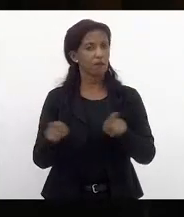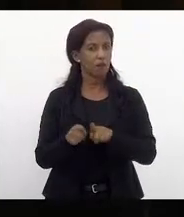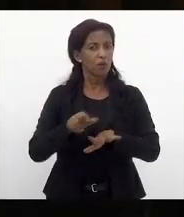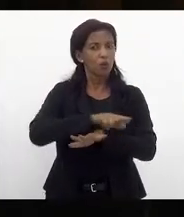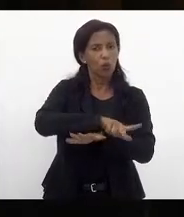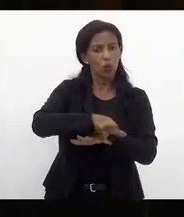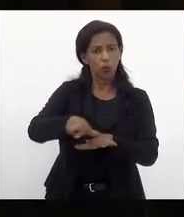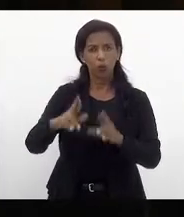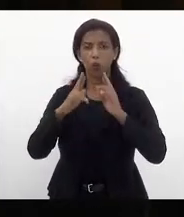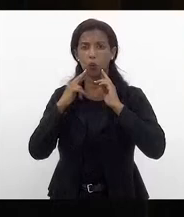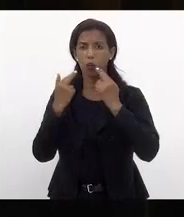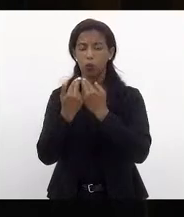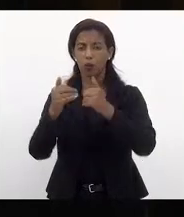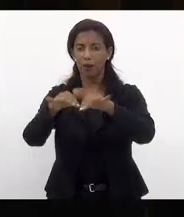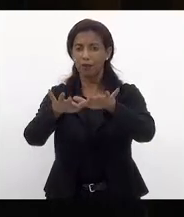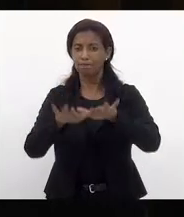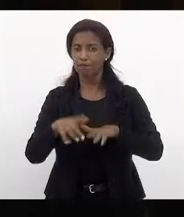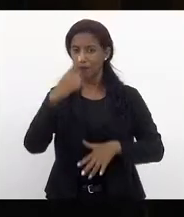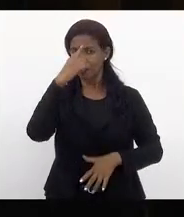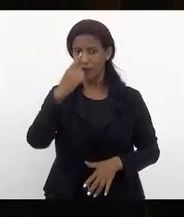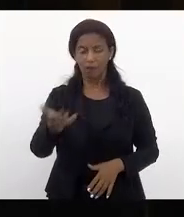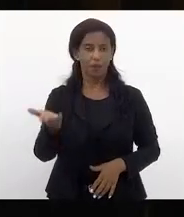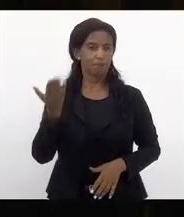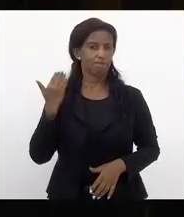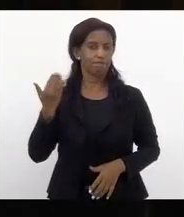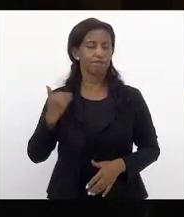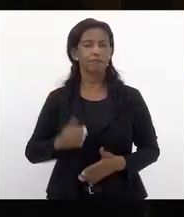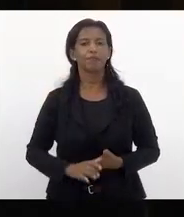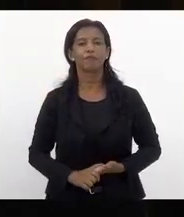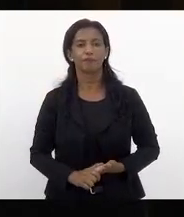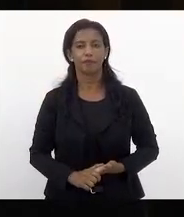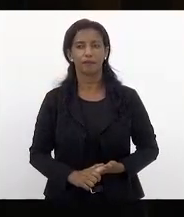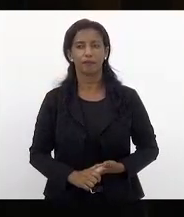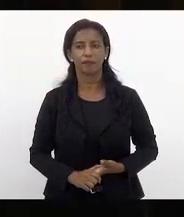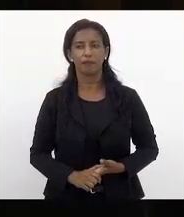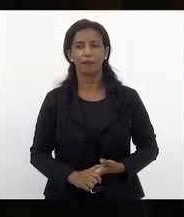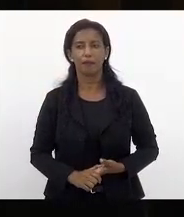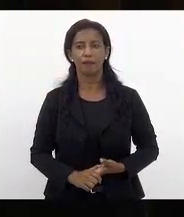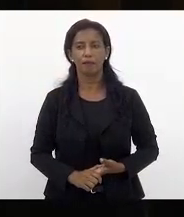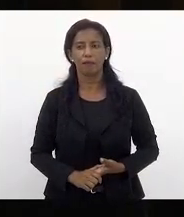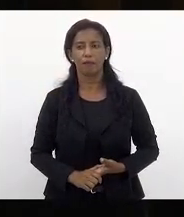diversas audiências públicas na semana passada. E,